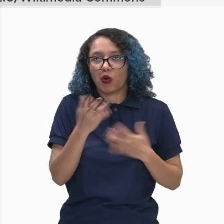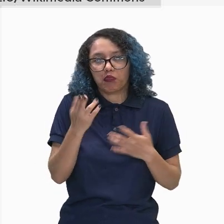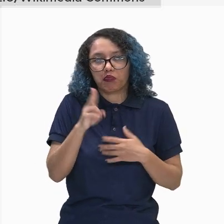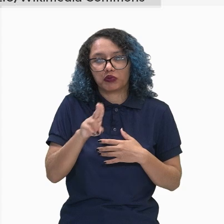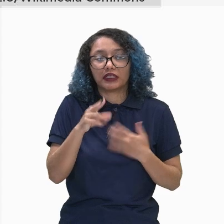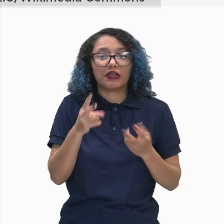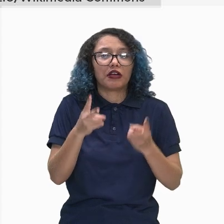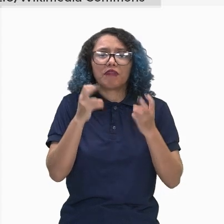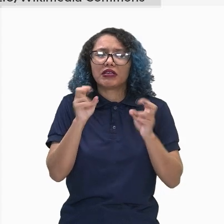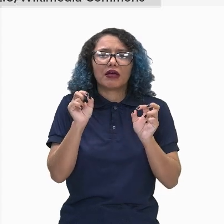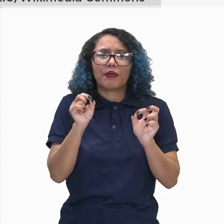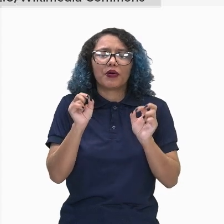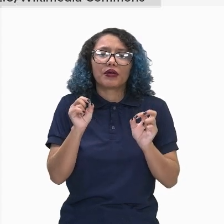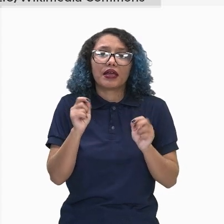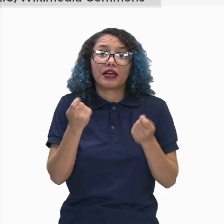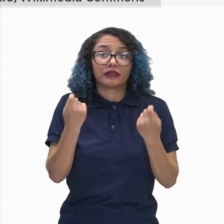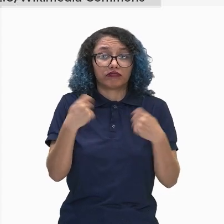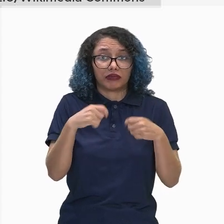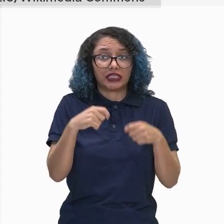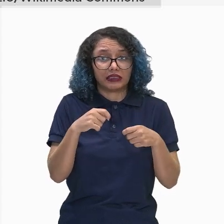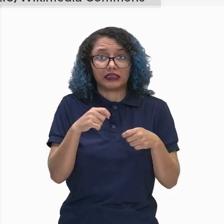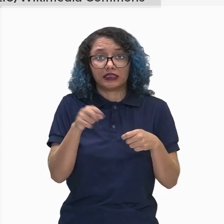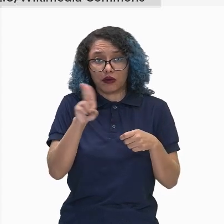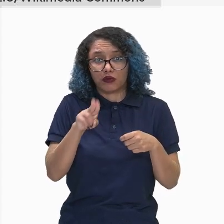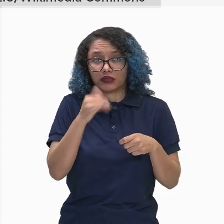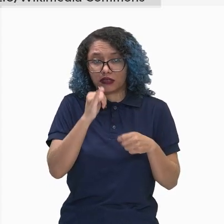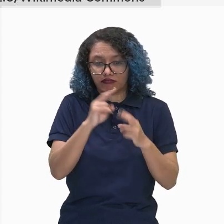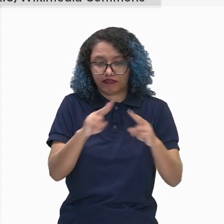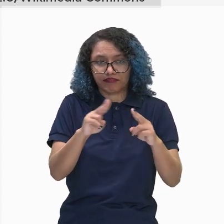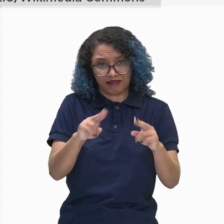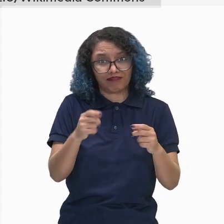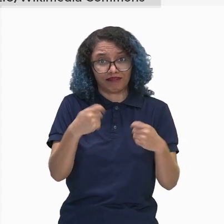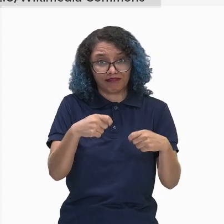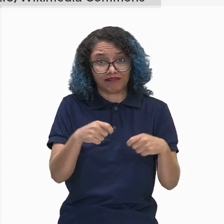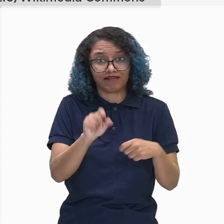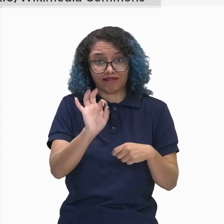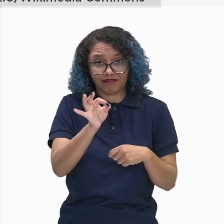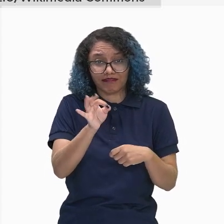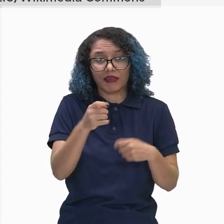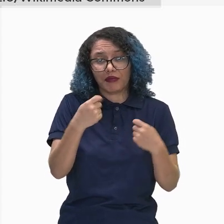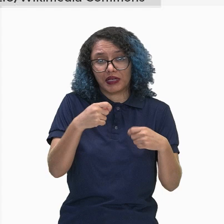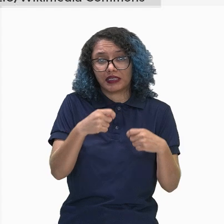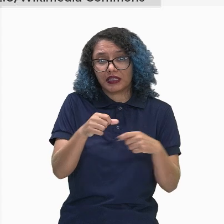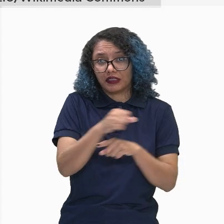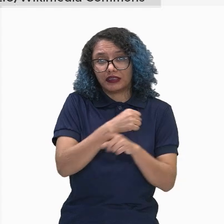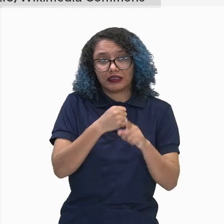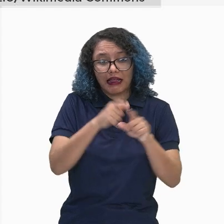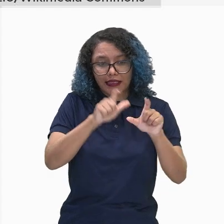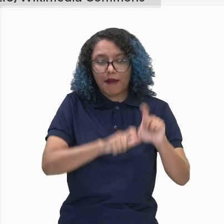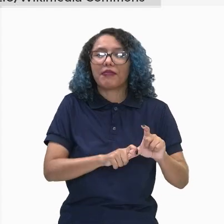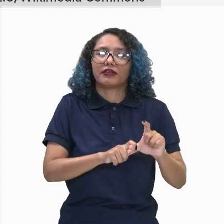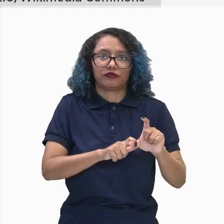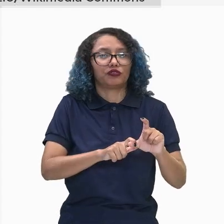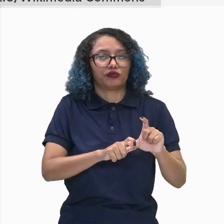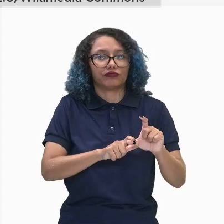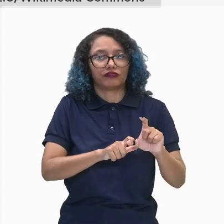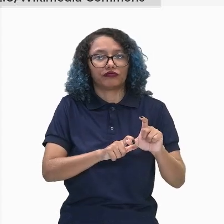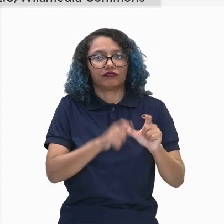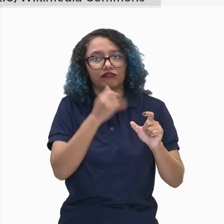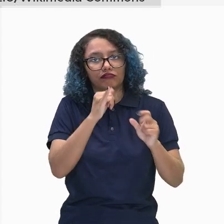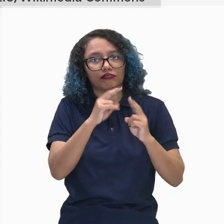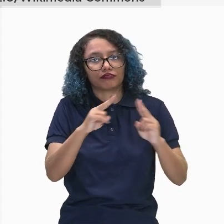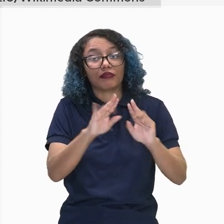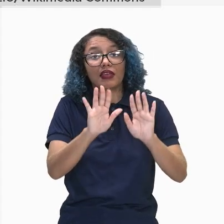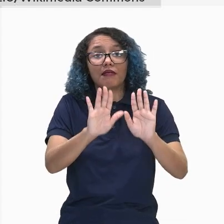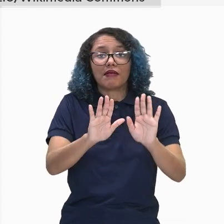Nós precisamos usar a energia elétrica? Sim, né? Precisamos. A sociedade está completamente dependente disso.